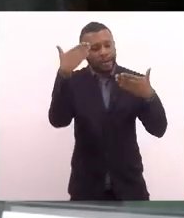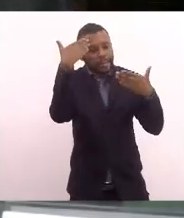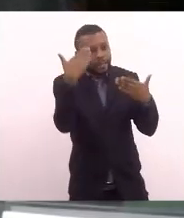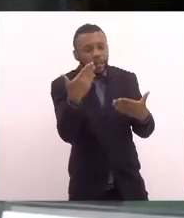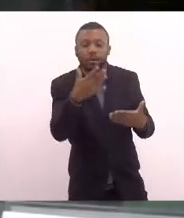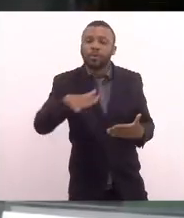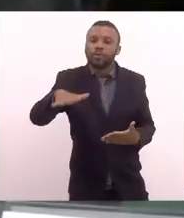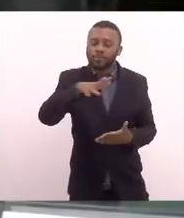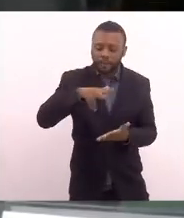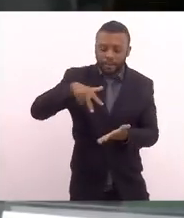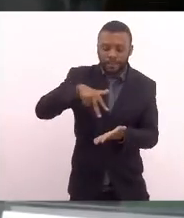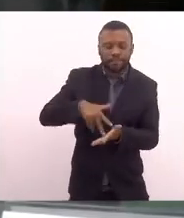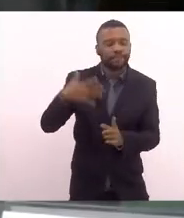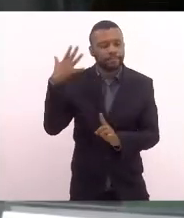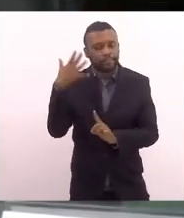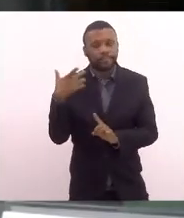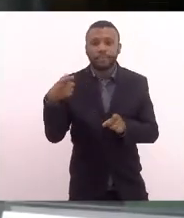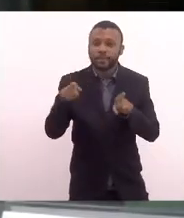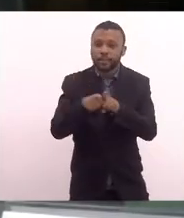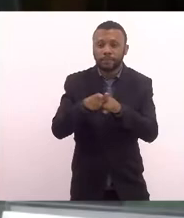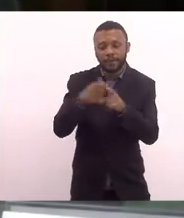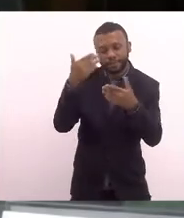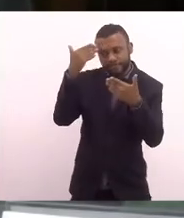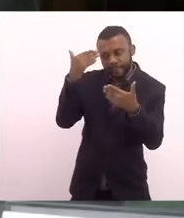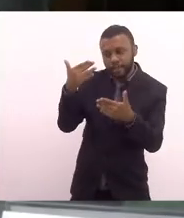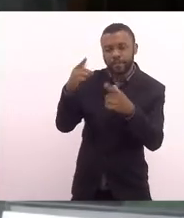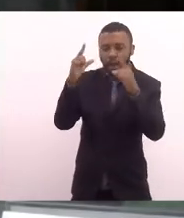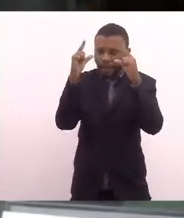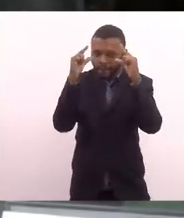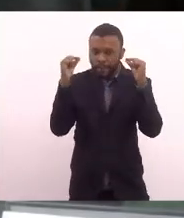espaço de fala, agradeço em especial à enfermeira Regiane,